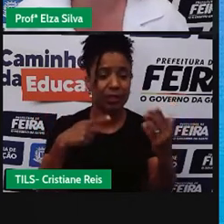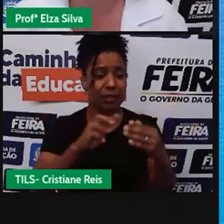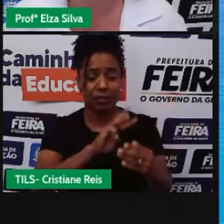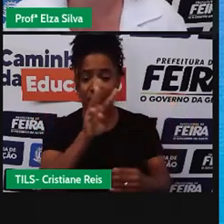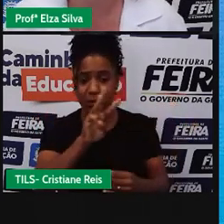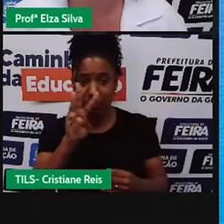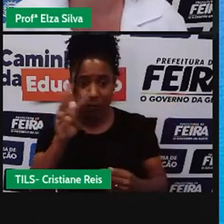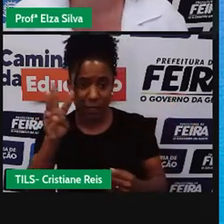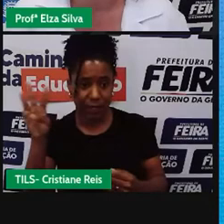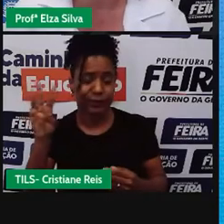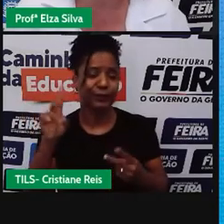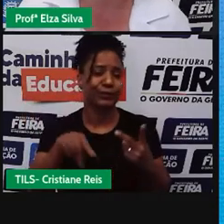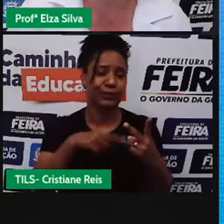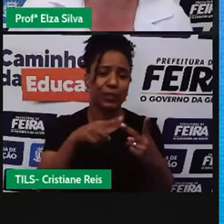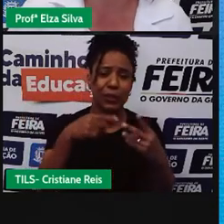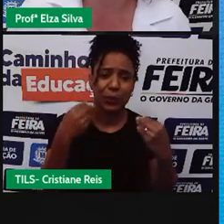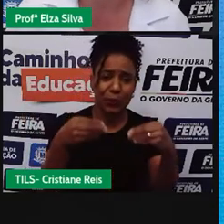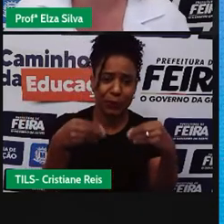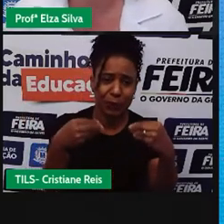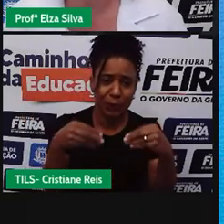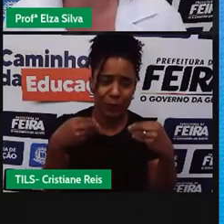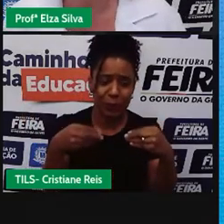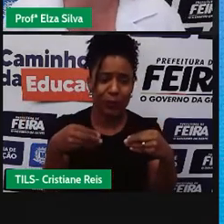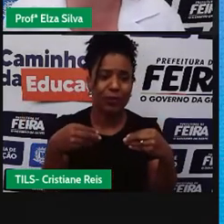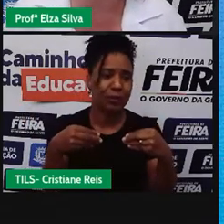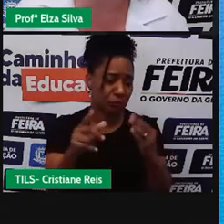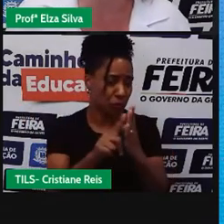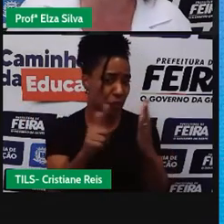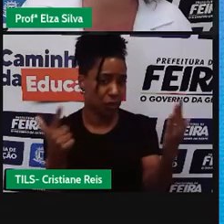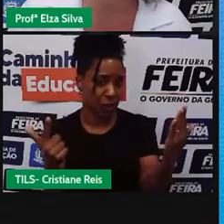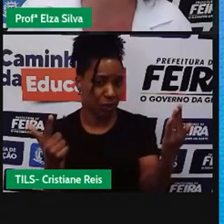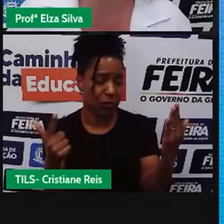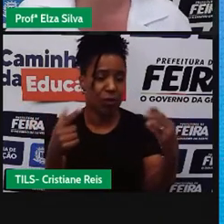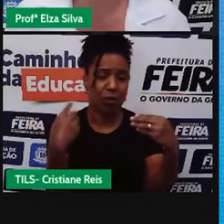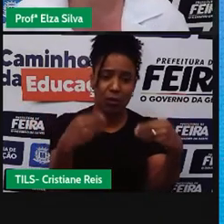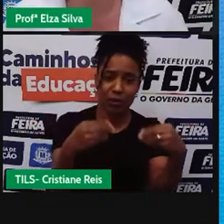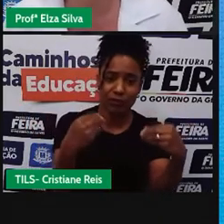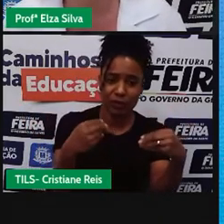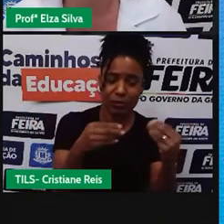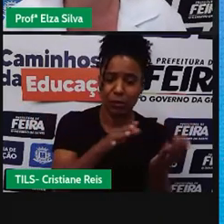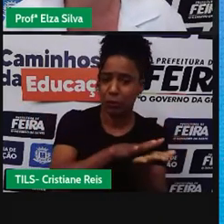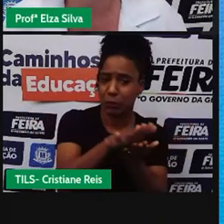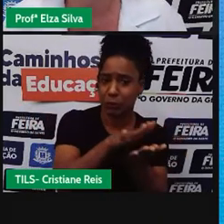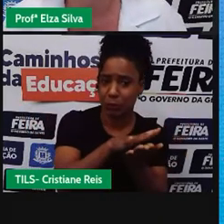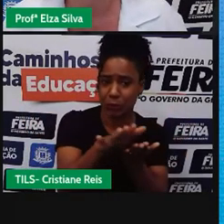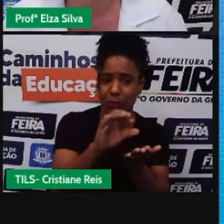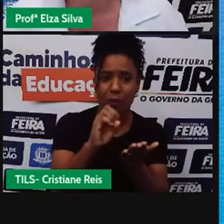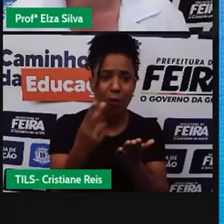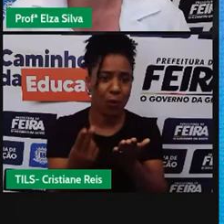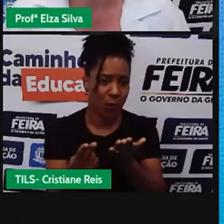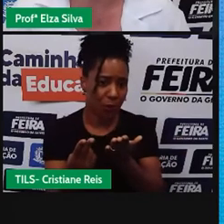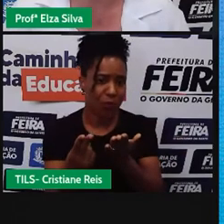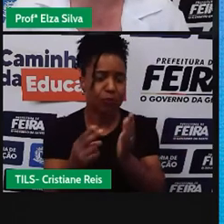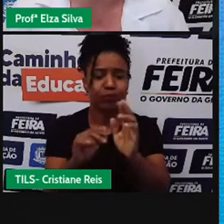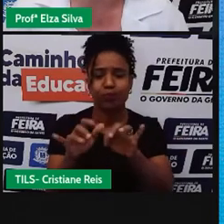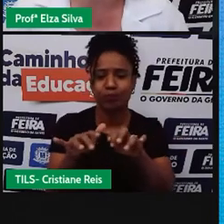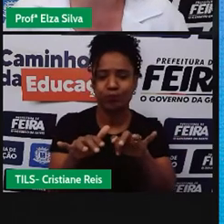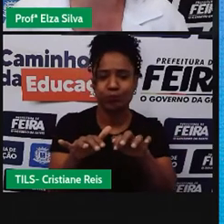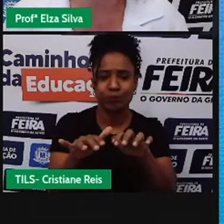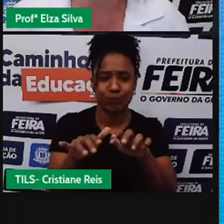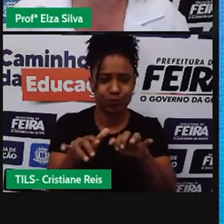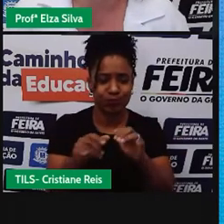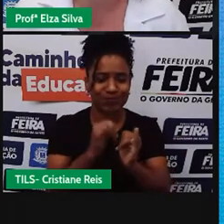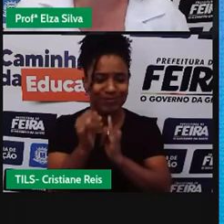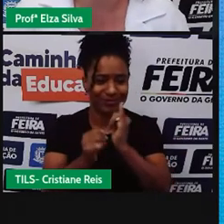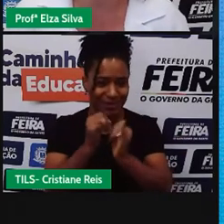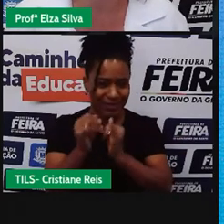jornais e revistas, sendo que jornais e revistas podem ser impressos ou virtuais. E ele tem o